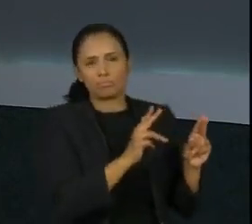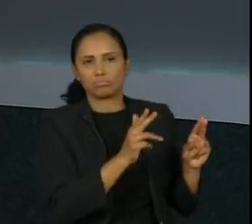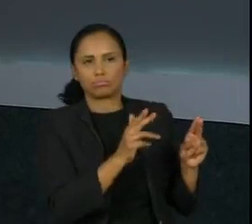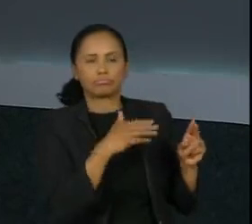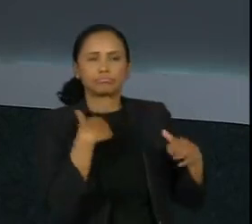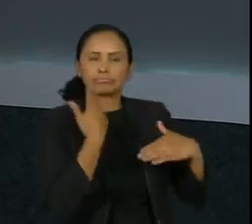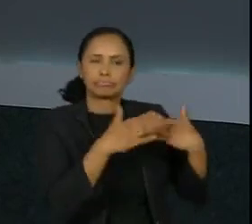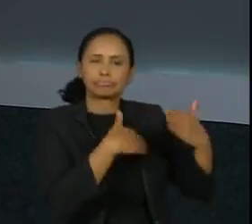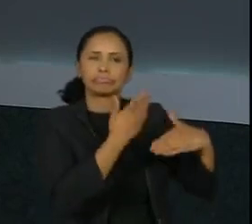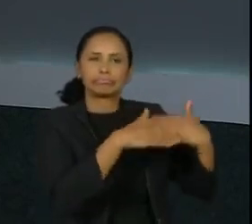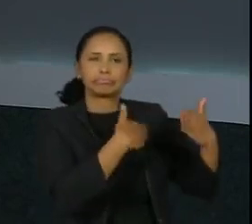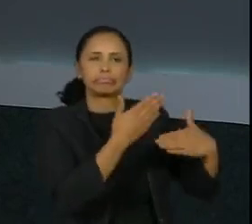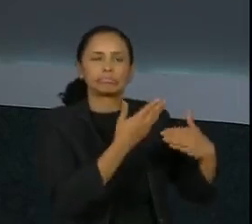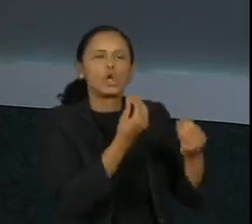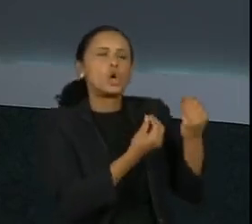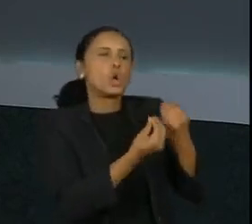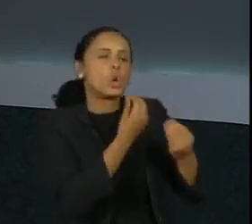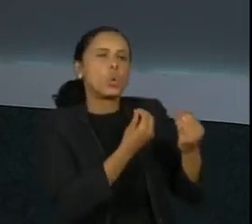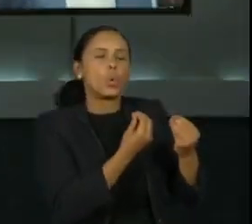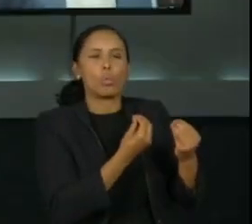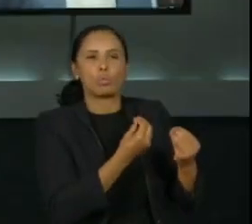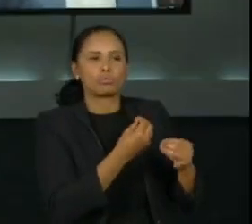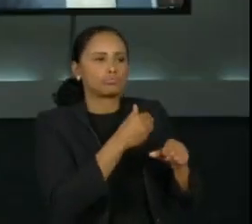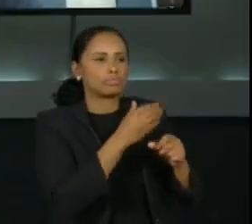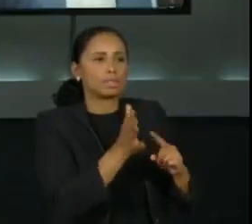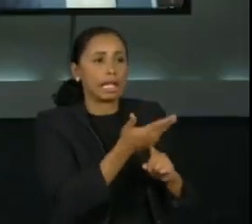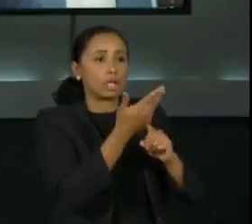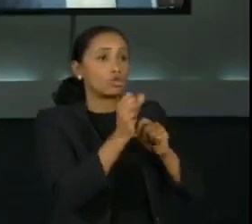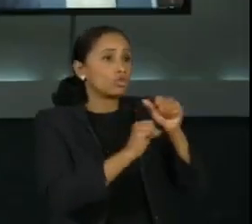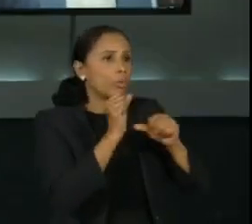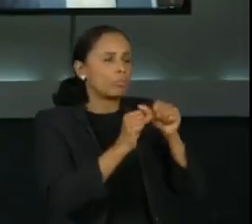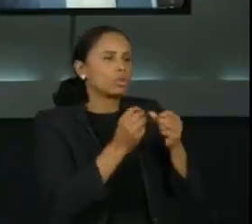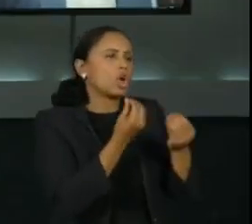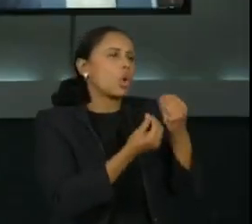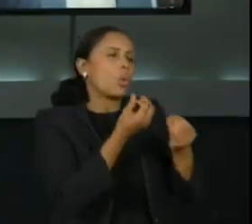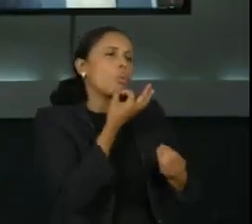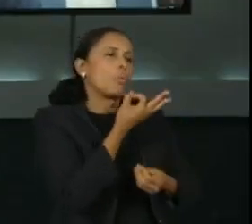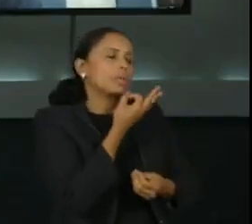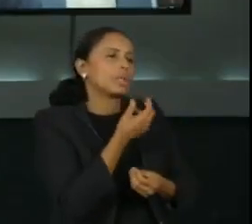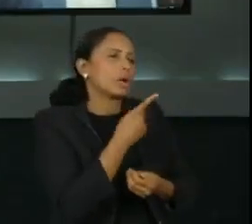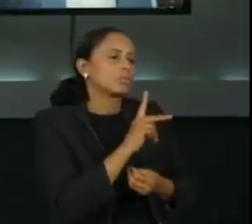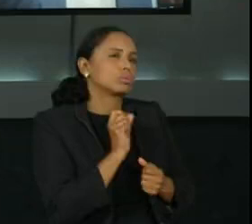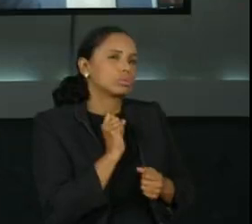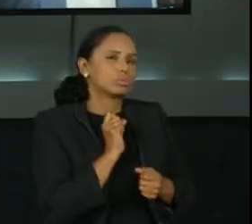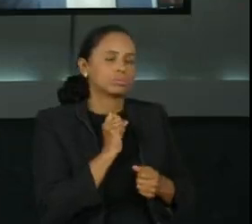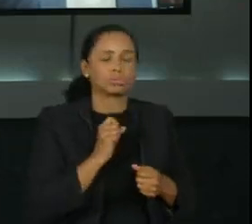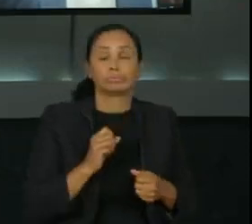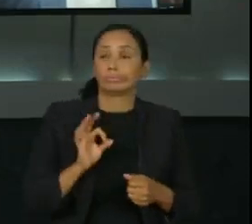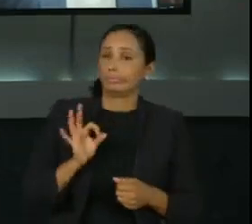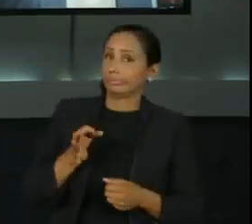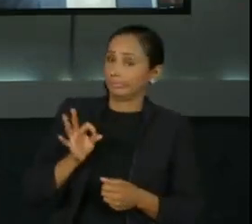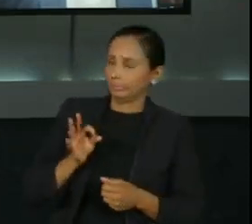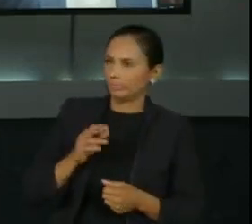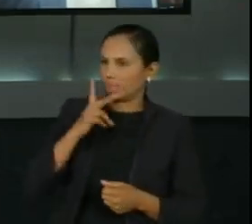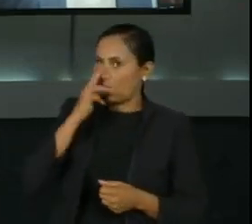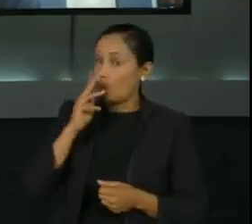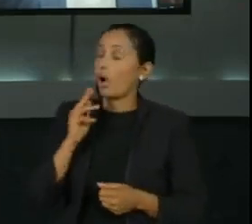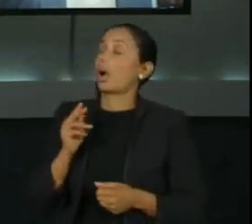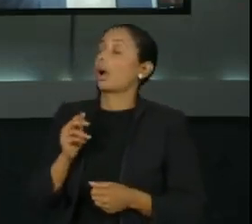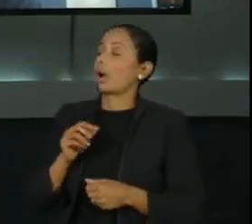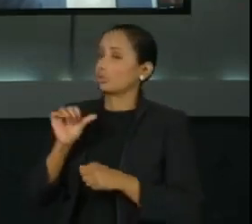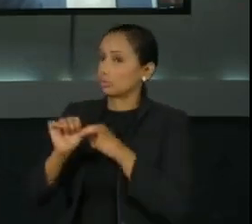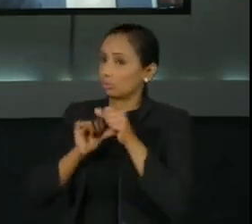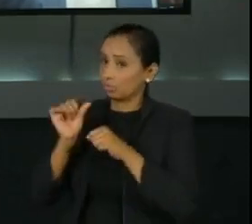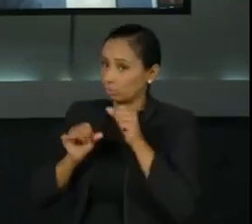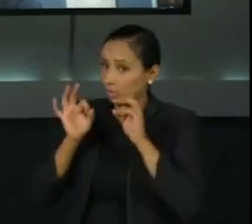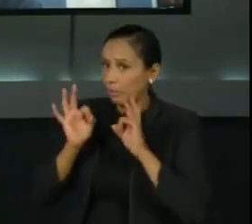produção contemporânea, mas que muda a cada segundo? Eu acho que é muito visível, né, essa mudança de paradigma se a gente observar a produção